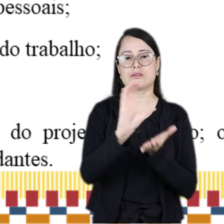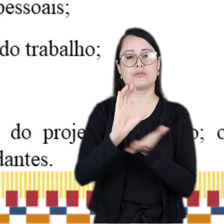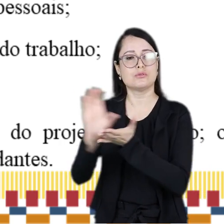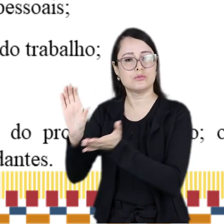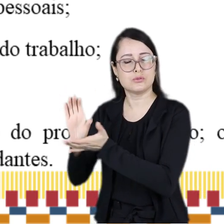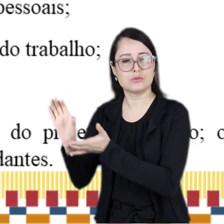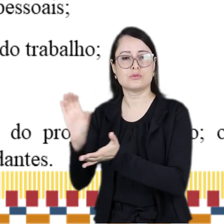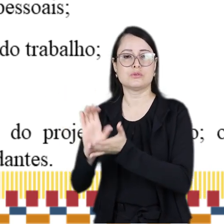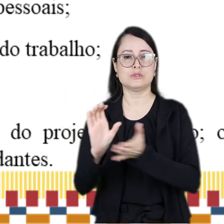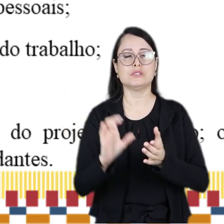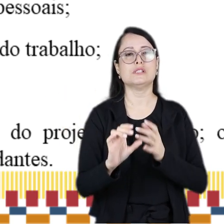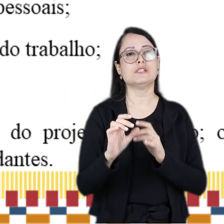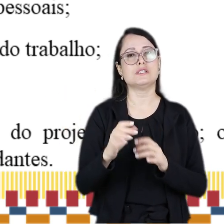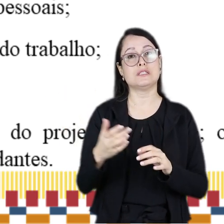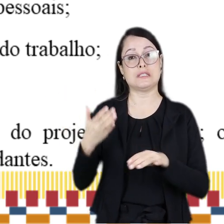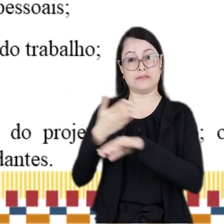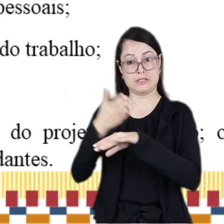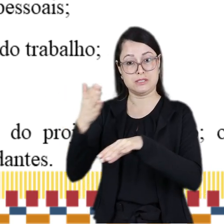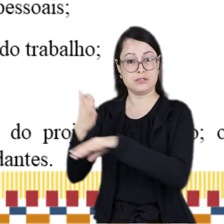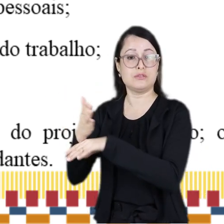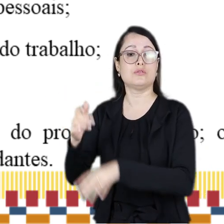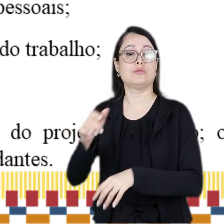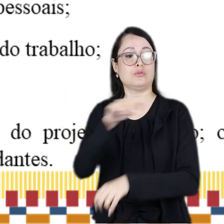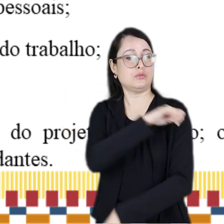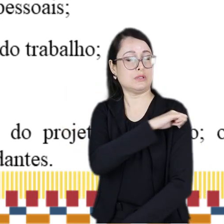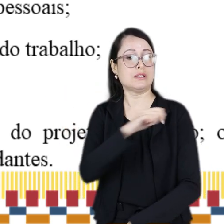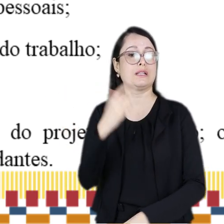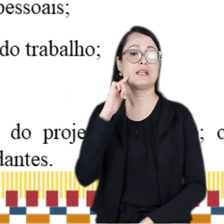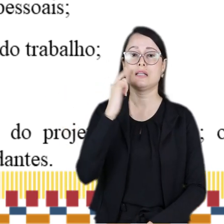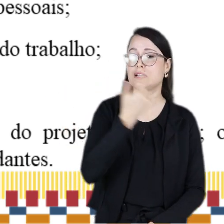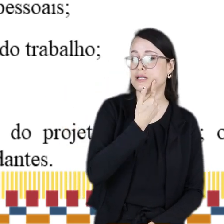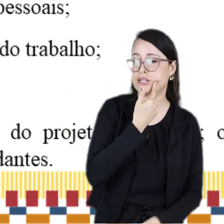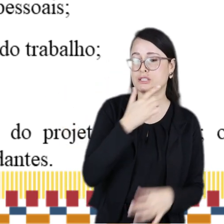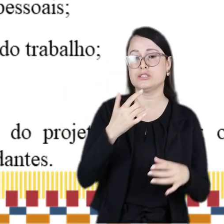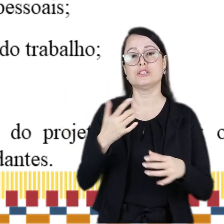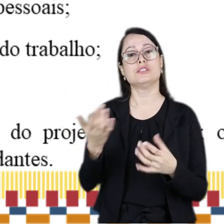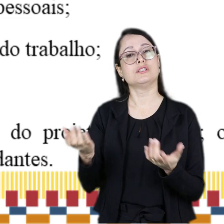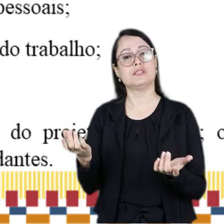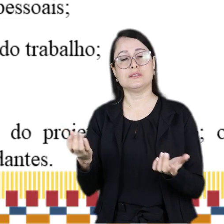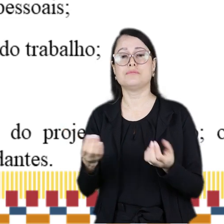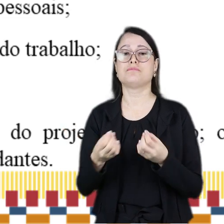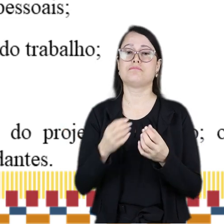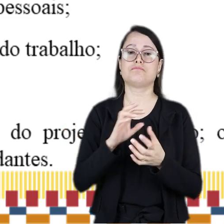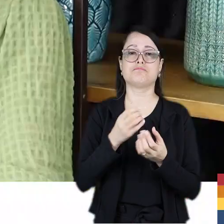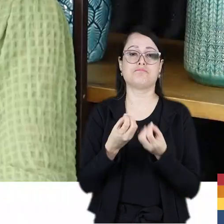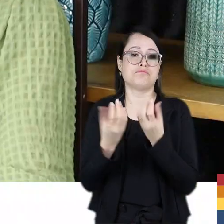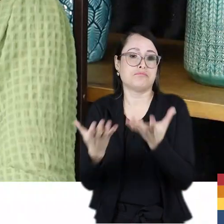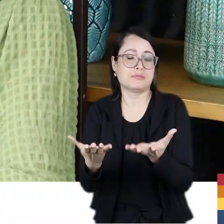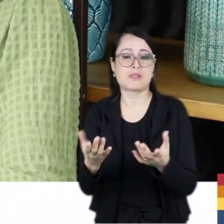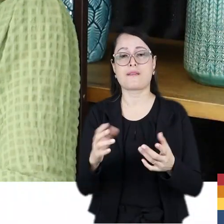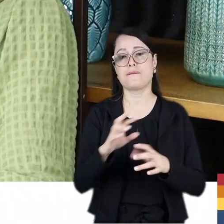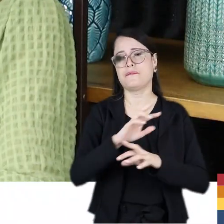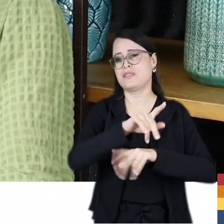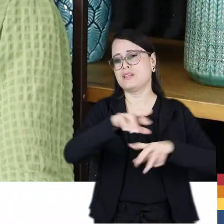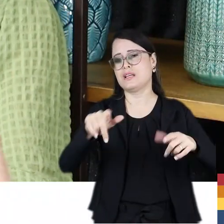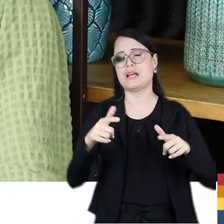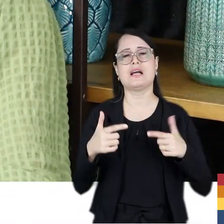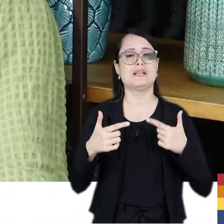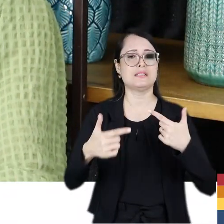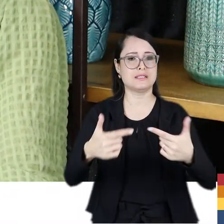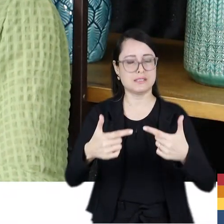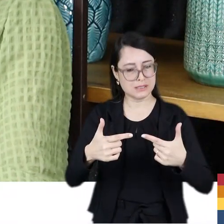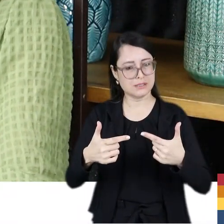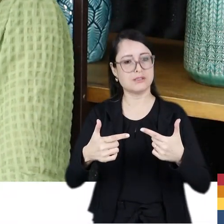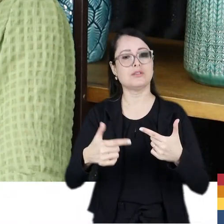estudantis, vendas de lanches, doados, enfim, né? Então, são realizações de ações piloto, né? Para